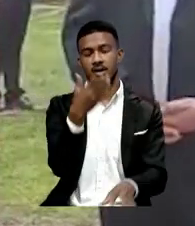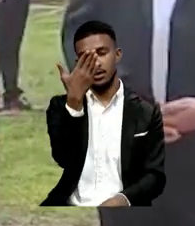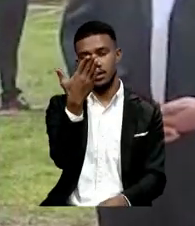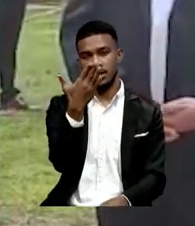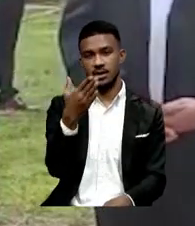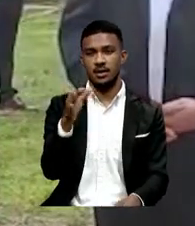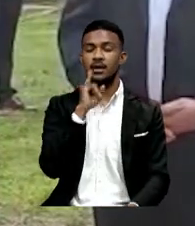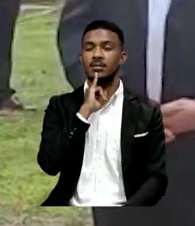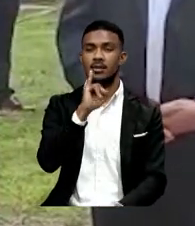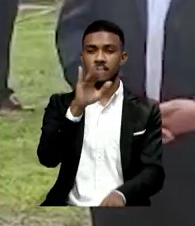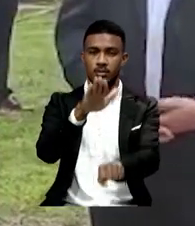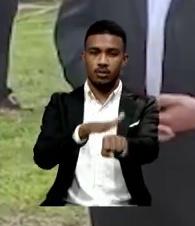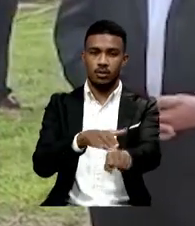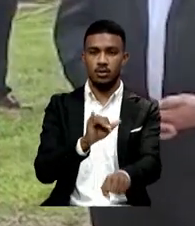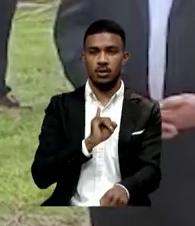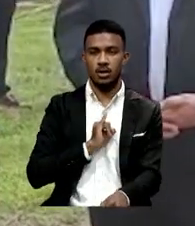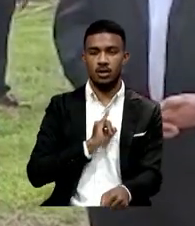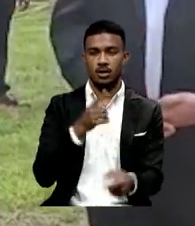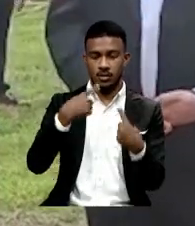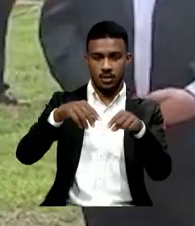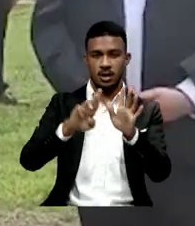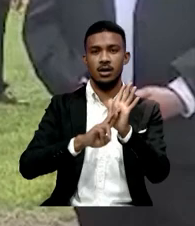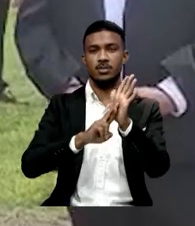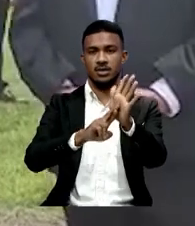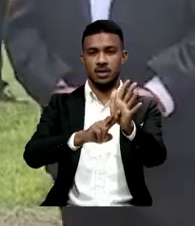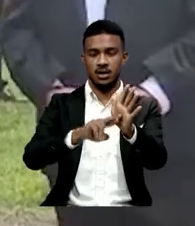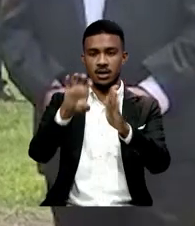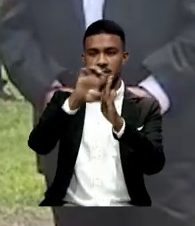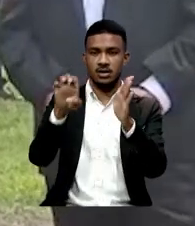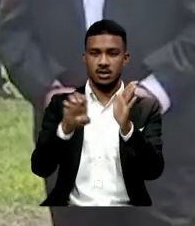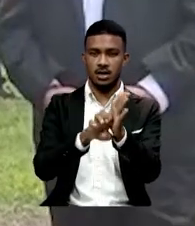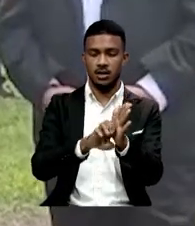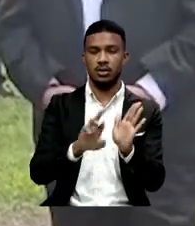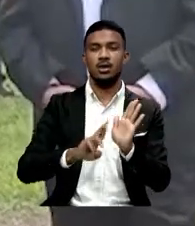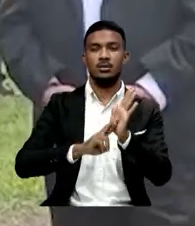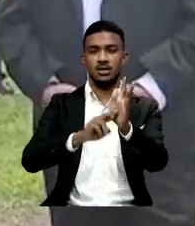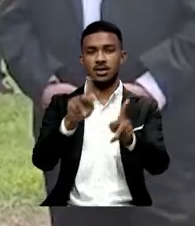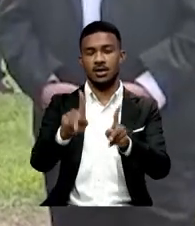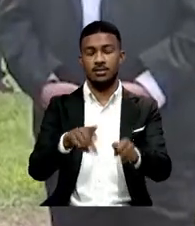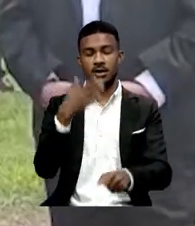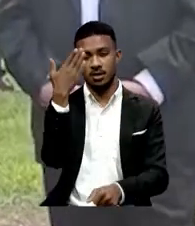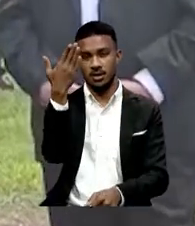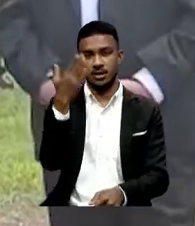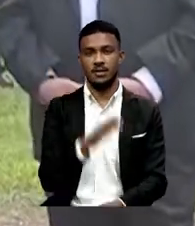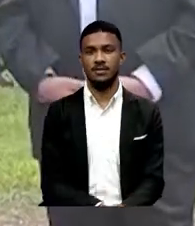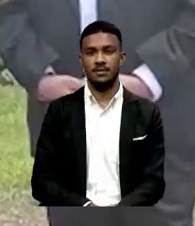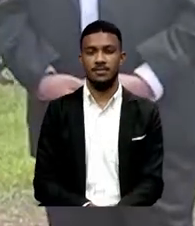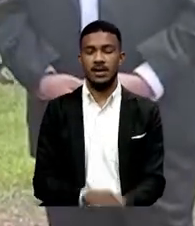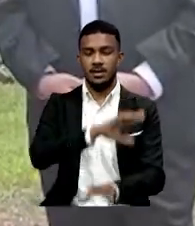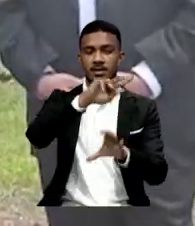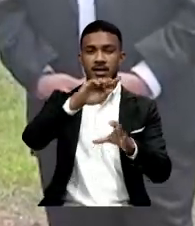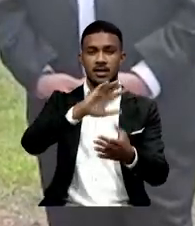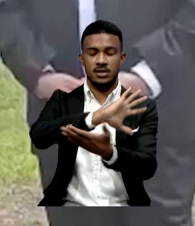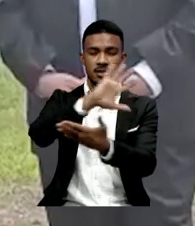minha mãe Carucau, mas representa Estado, representa povo e a cerimónia